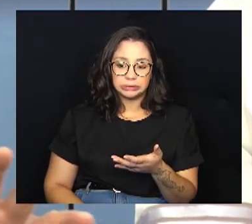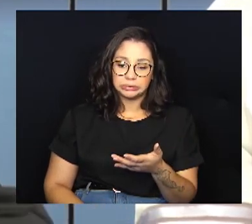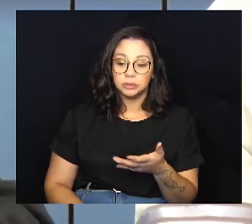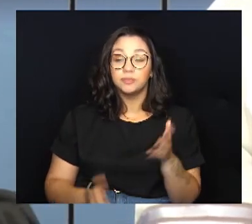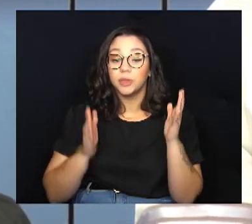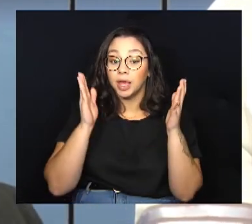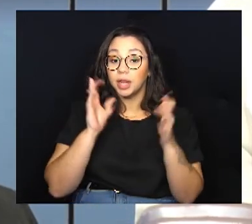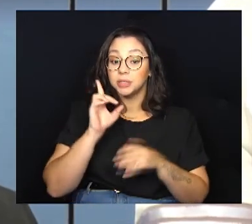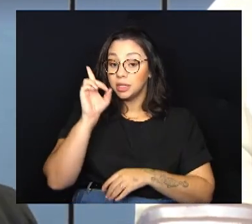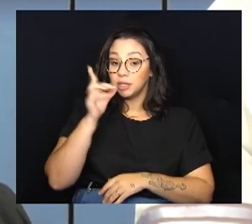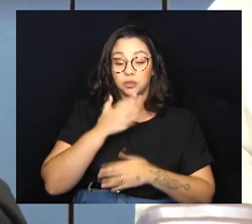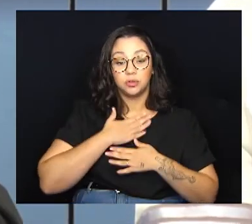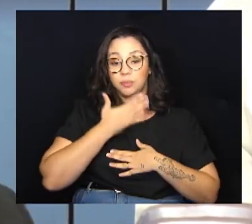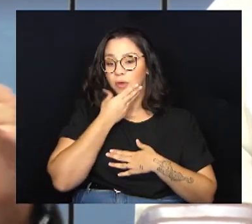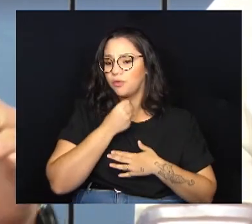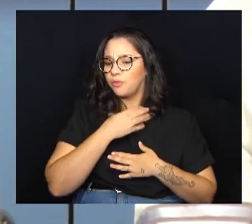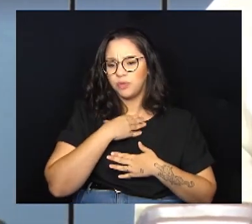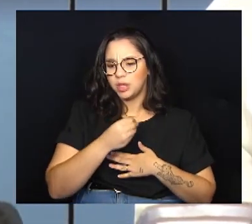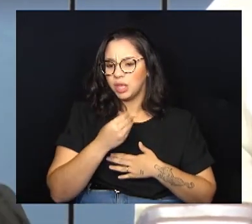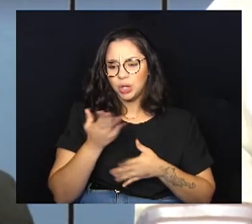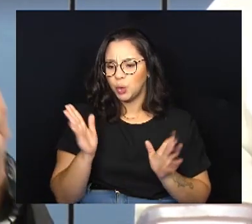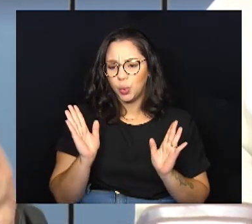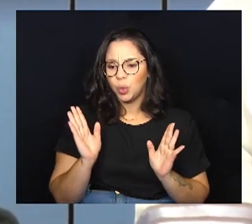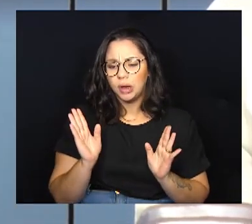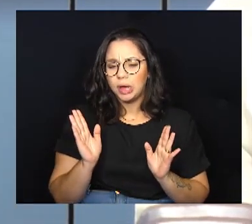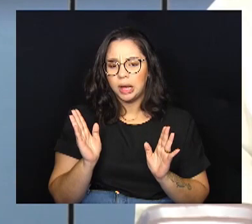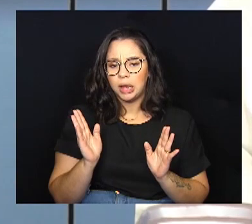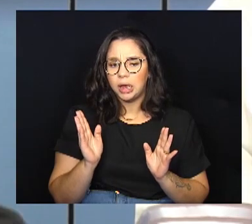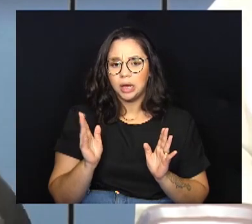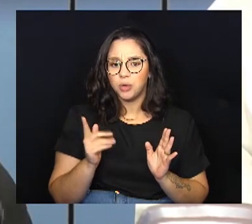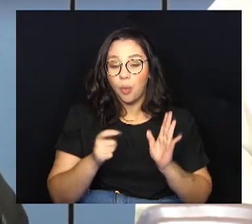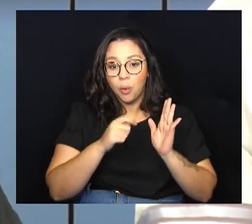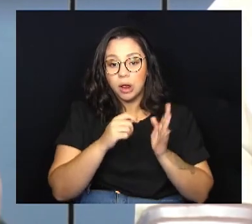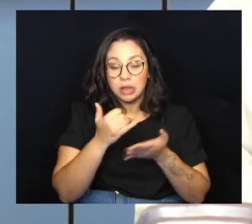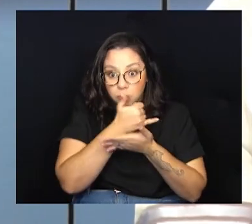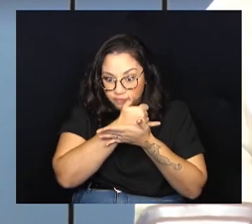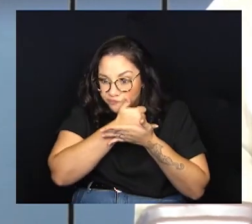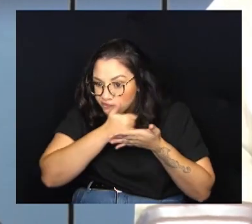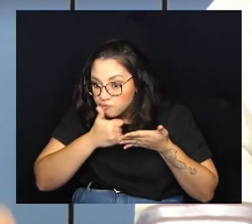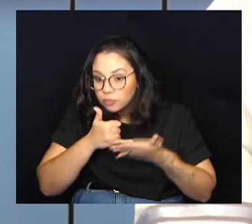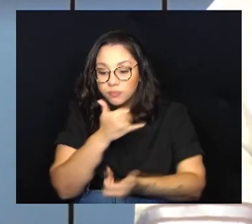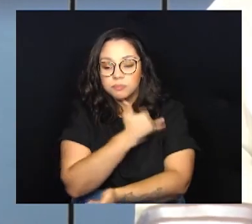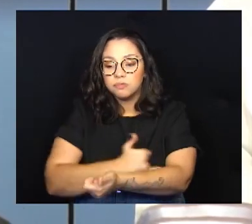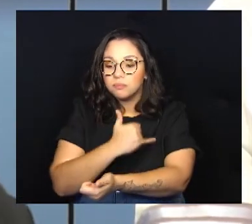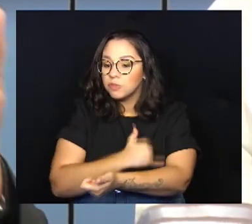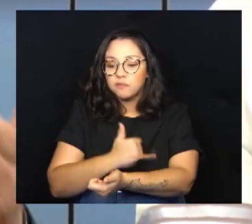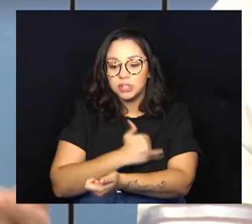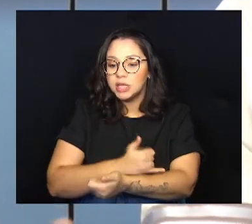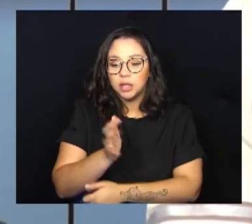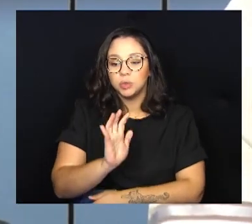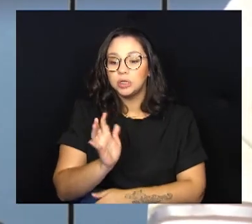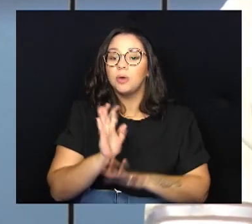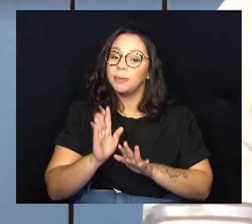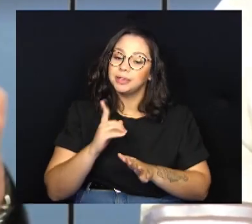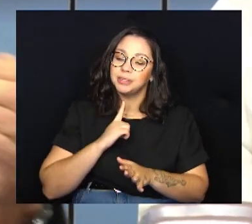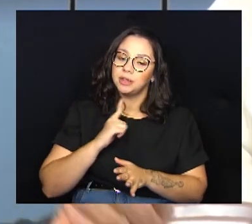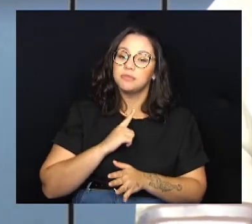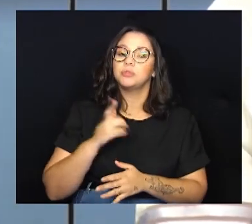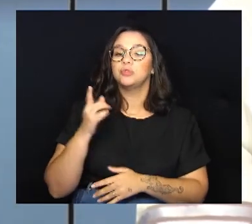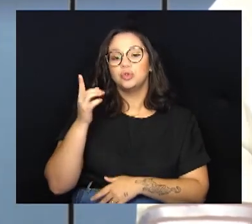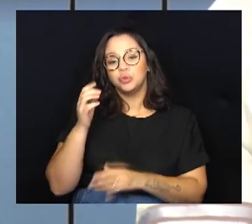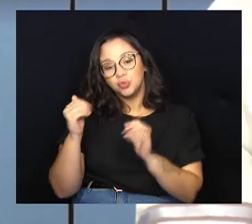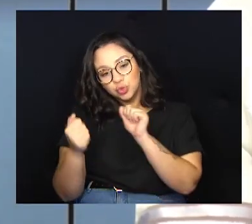salvação. CAPs AD é importante, mas as comunidades terapêuticas também. Então era isso e boa tarde a todos, boa tarde Lúcia, boa tarde Zé